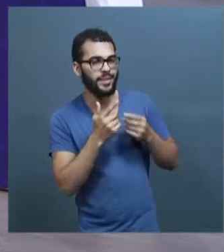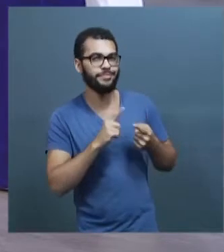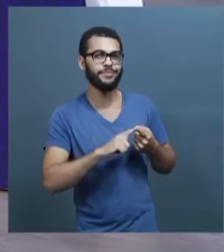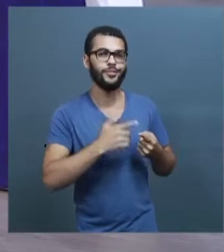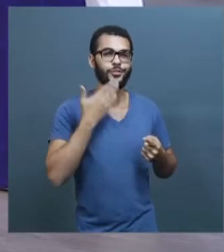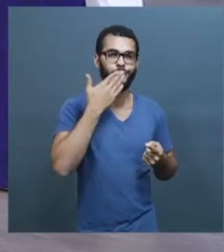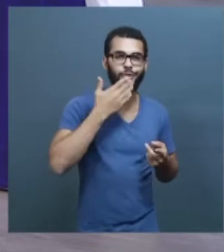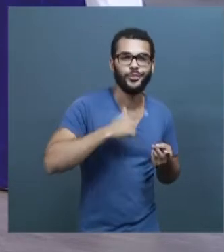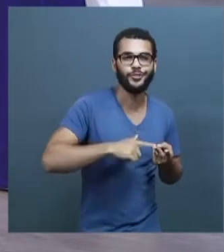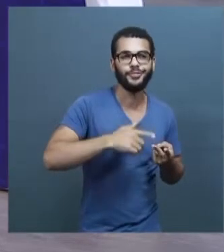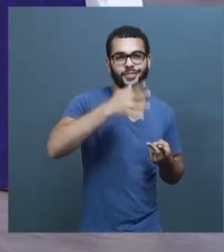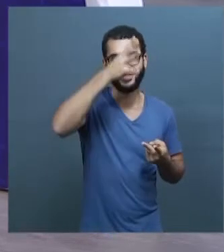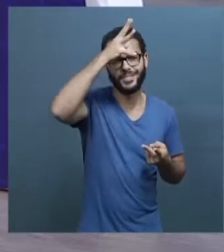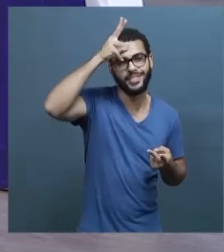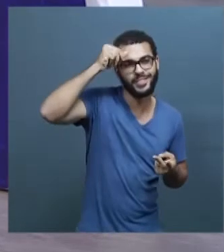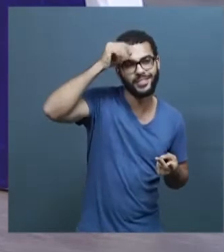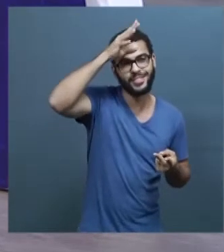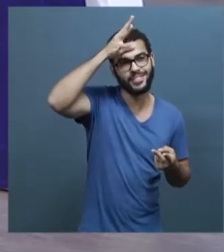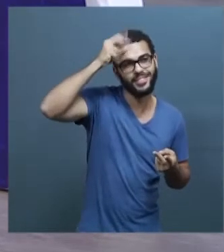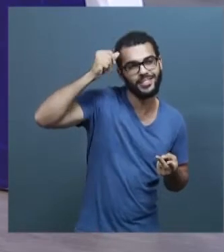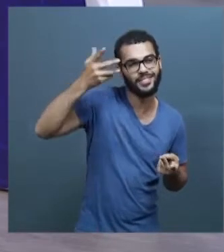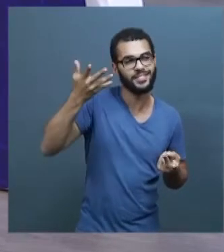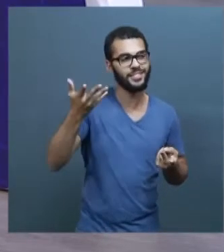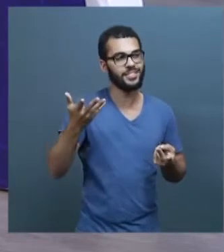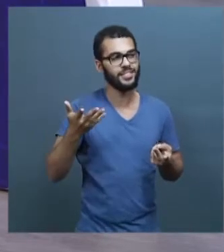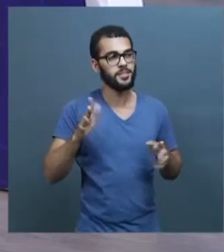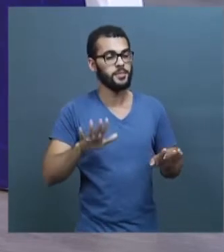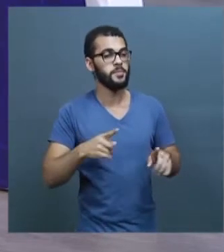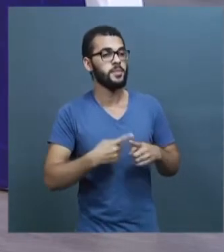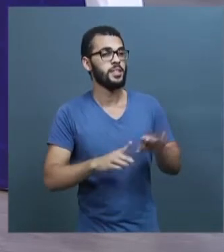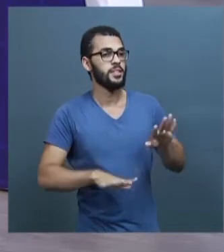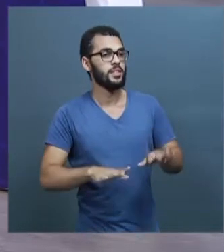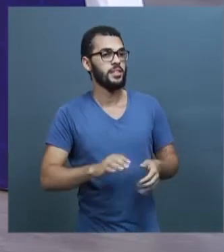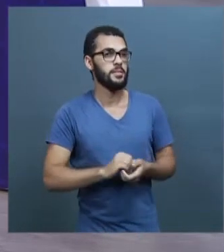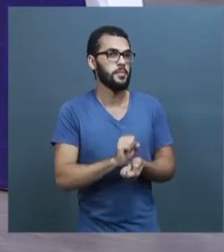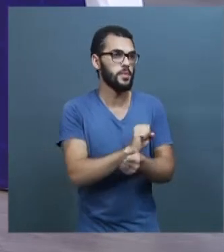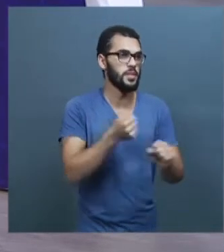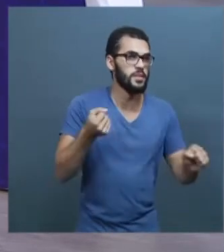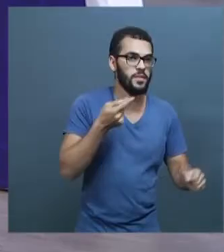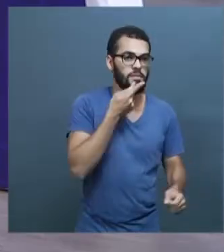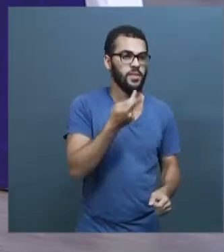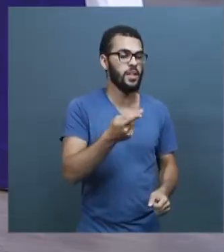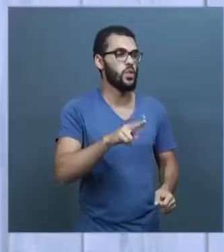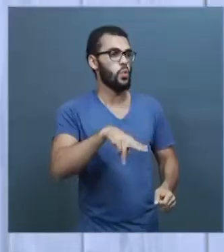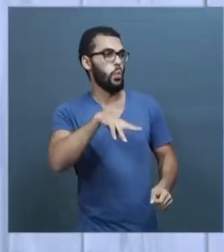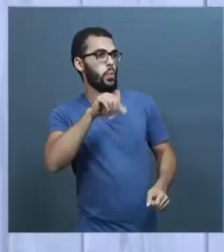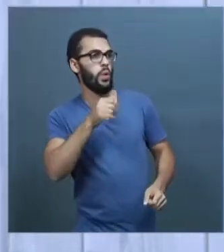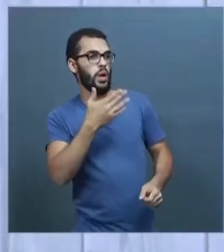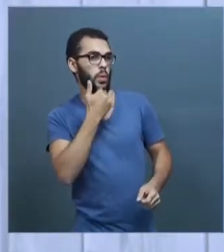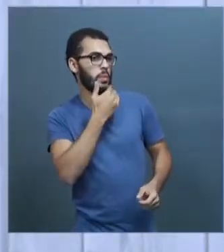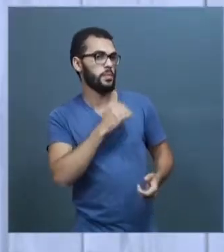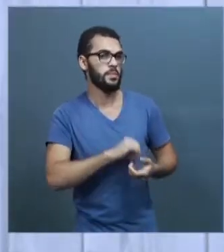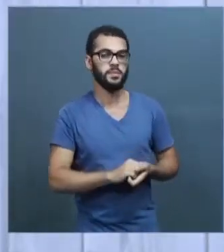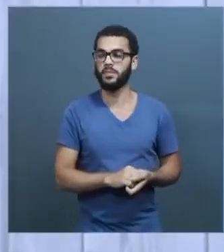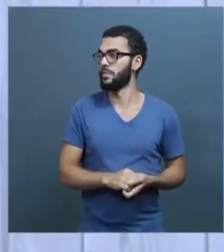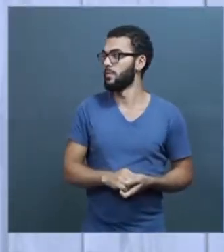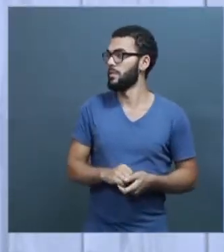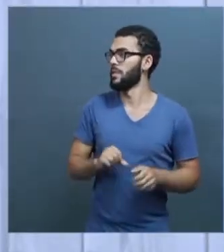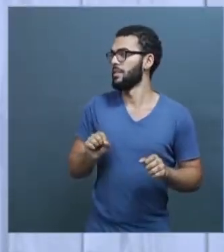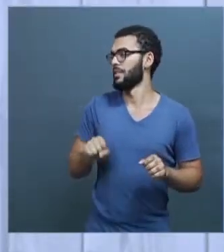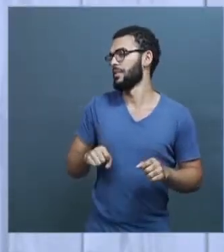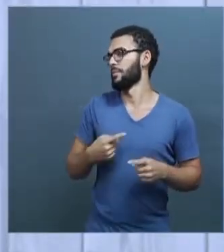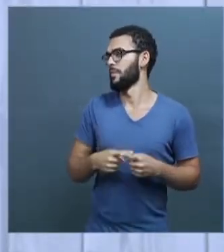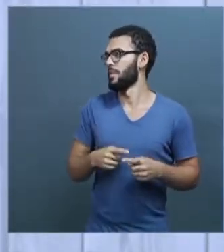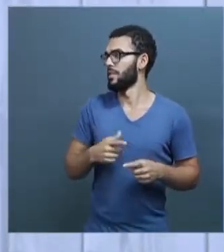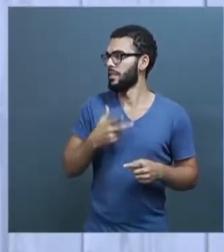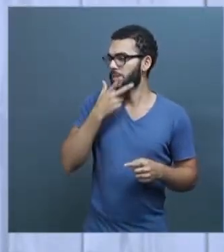para o refrigerante? É impossível falar que, né, toda hora a gente vai comer. Não dá para ser essa ditadura também, né? Porque os pais vão sair com as crianças fim de